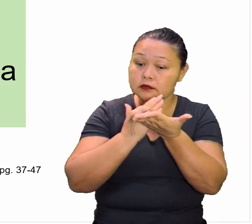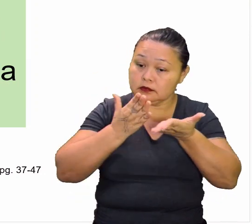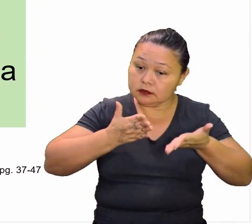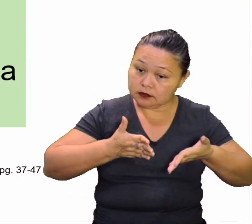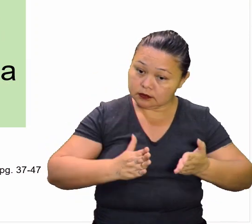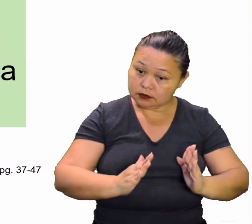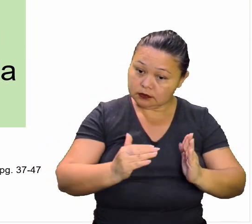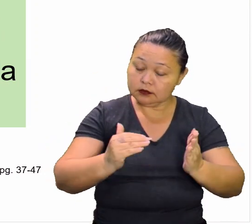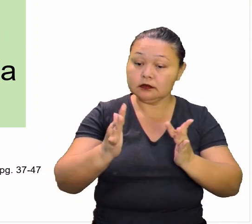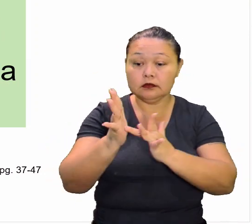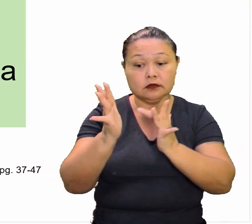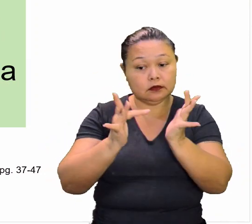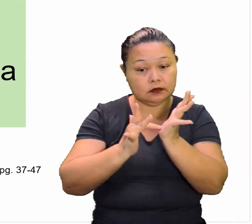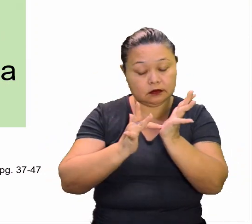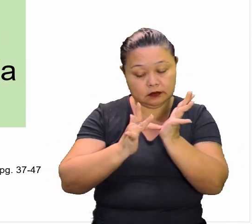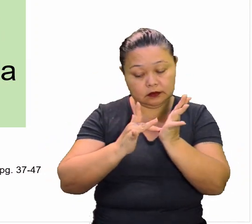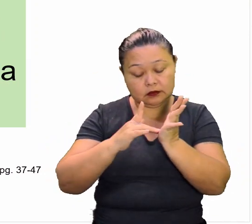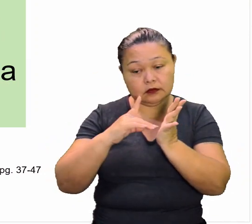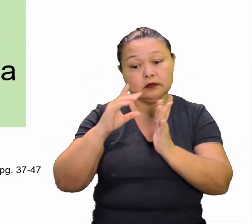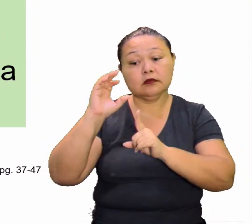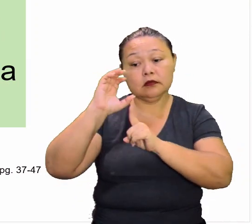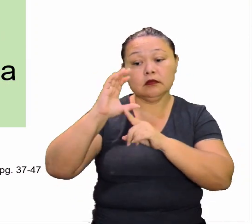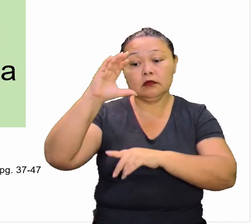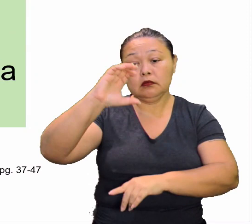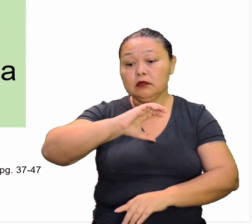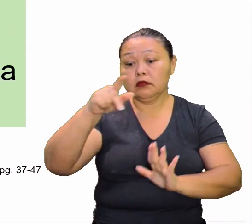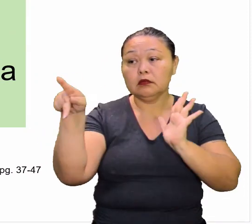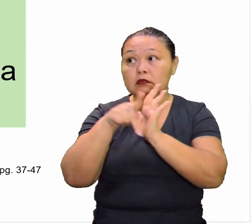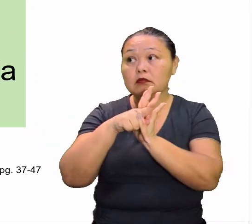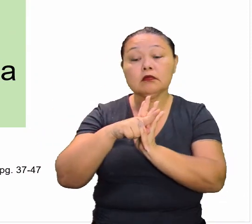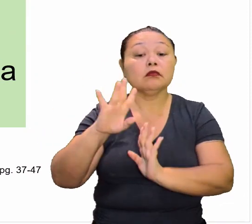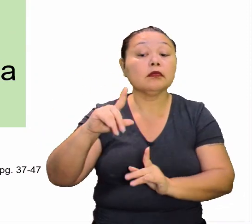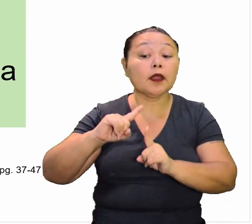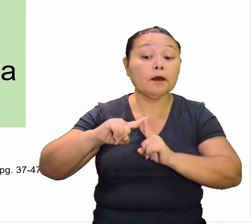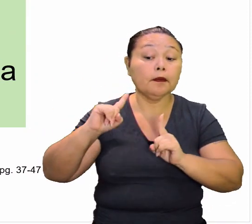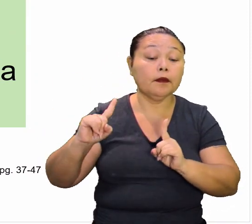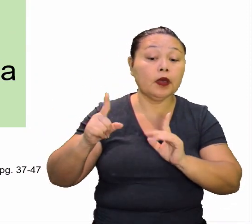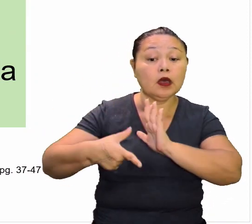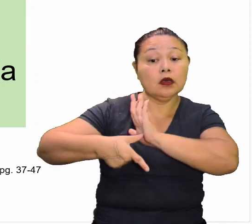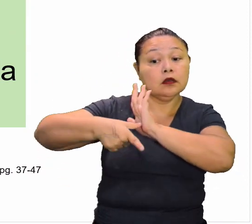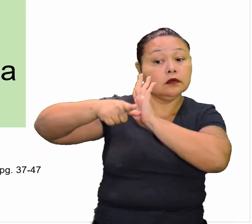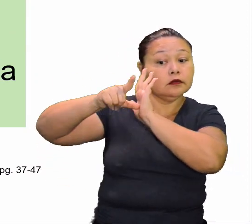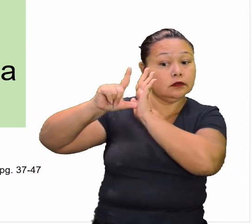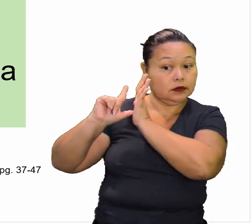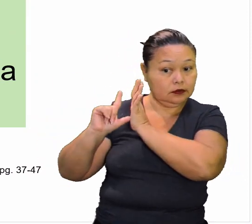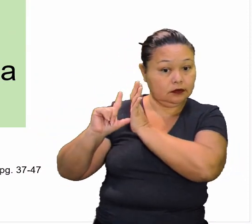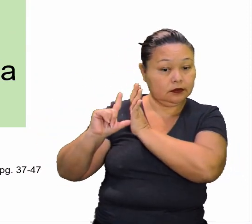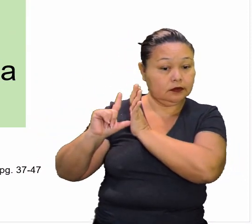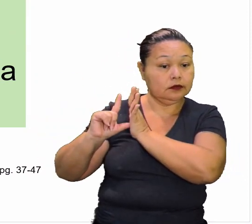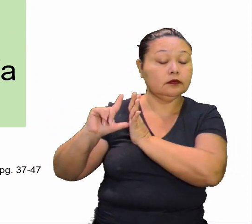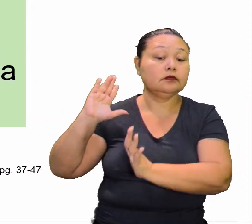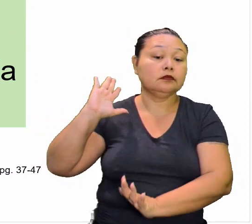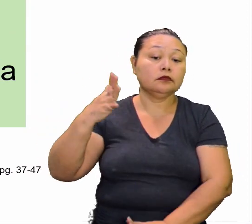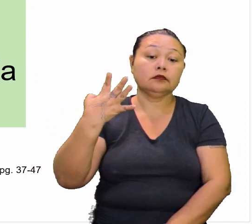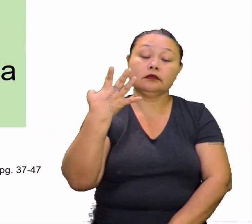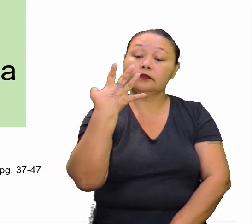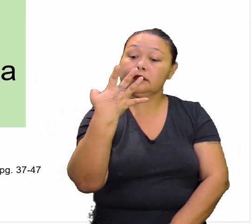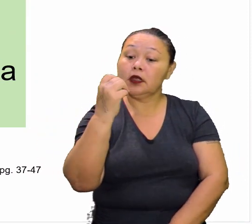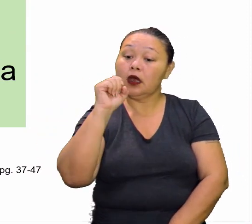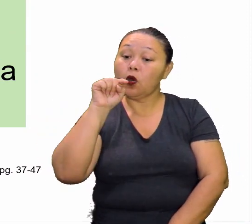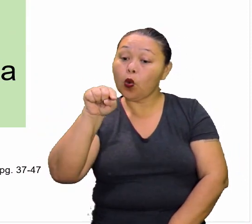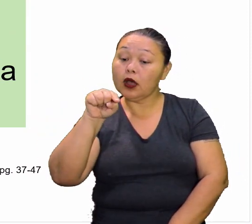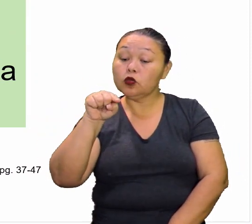nascimento dele, começa a contar o calendário cristão. Mas antes dele, há